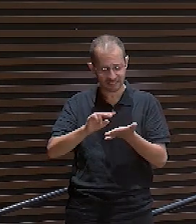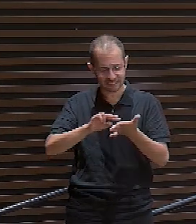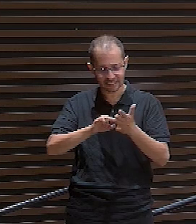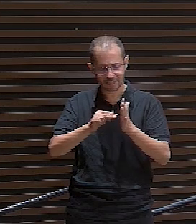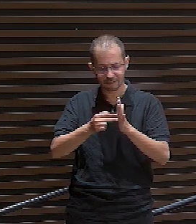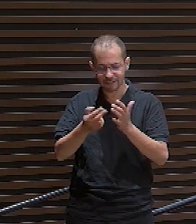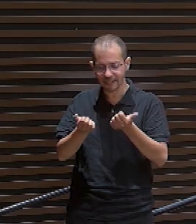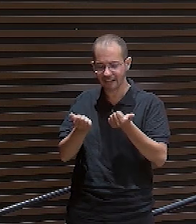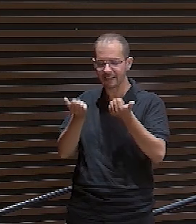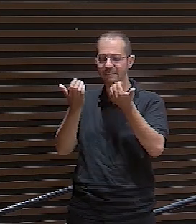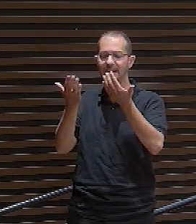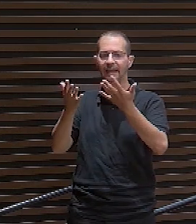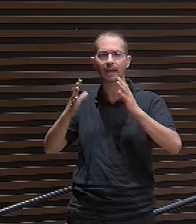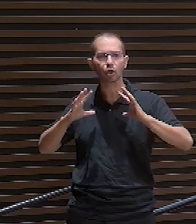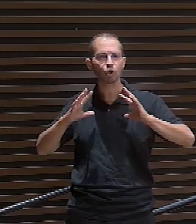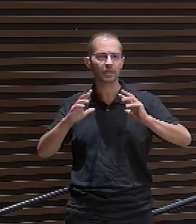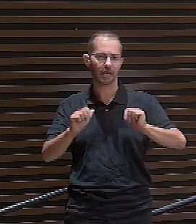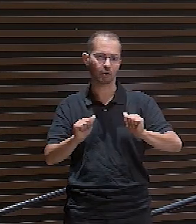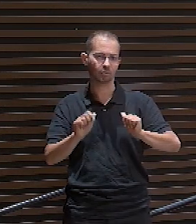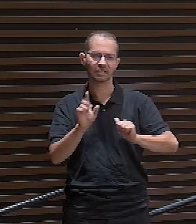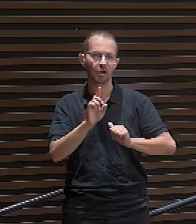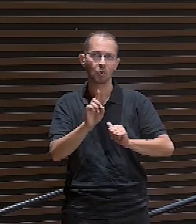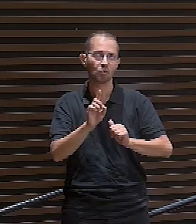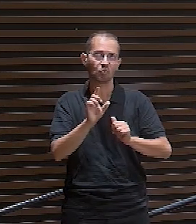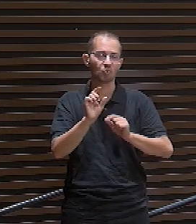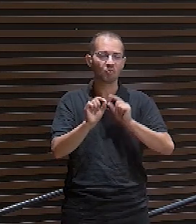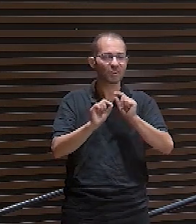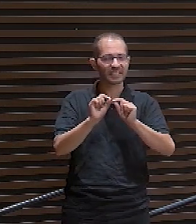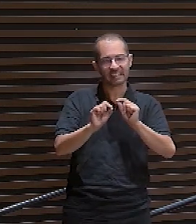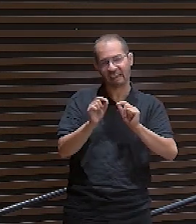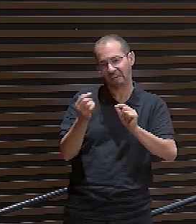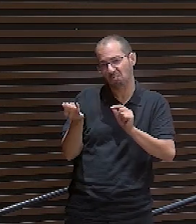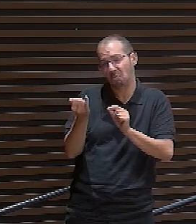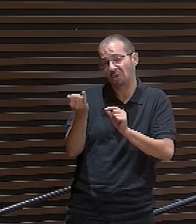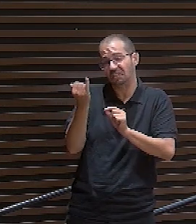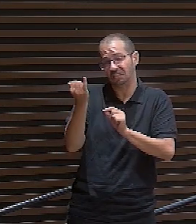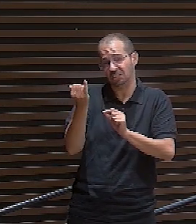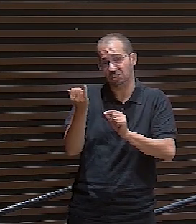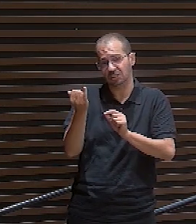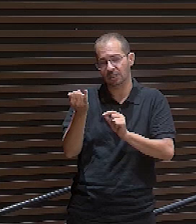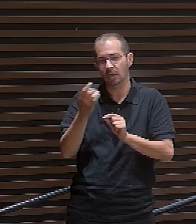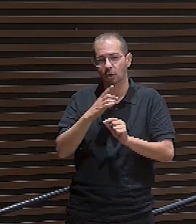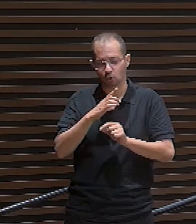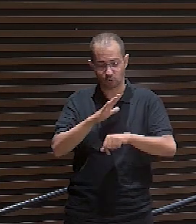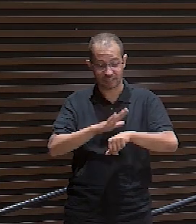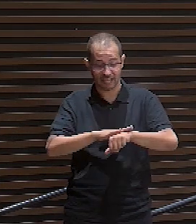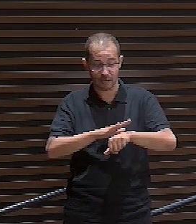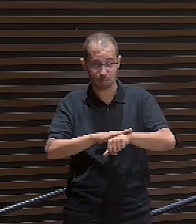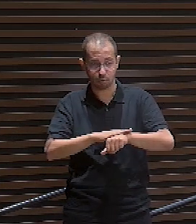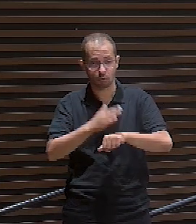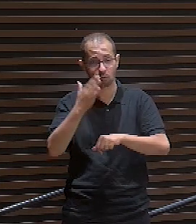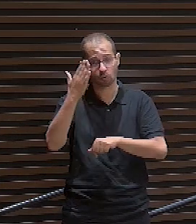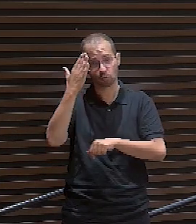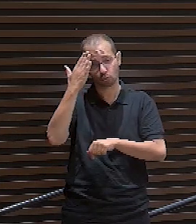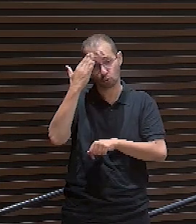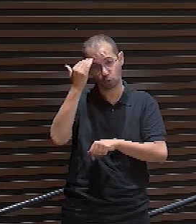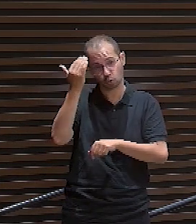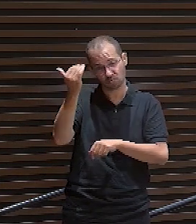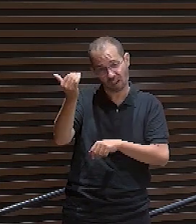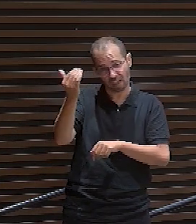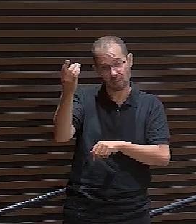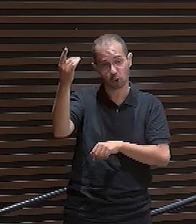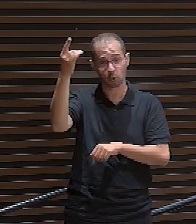do que é conveniente, mas do tempo, dos talentos, dos